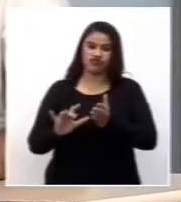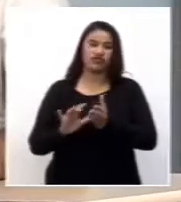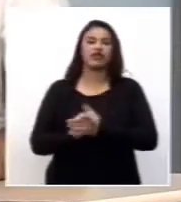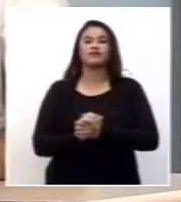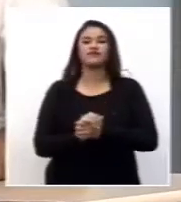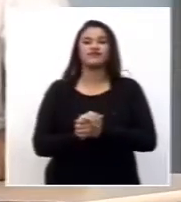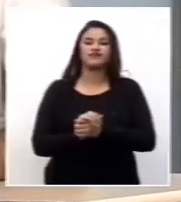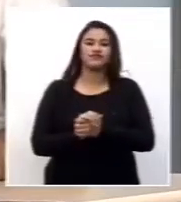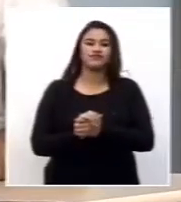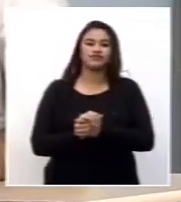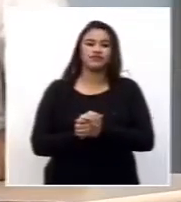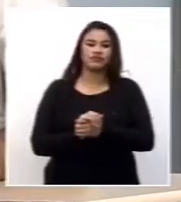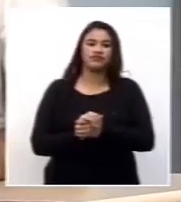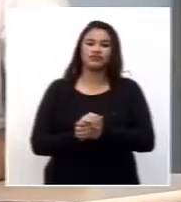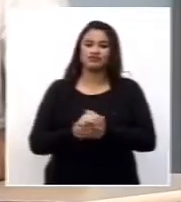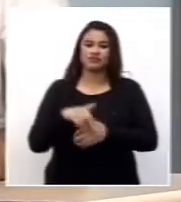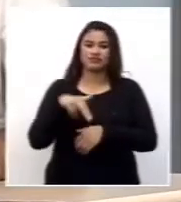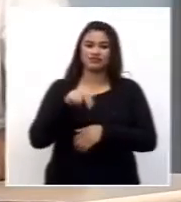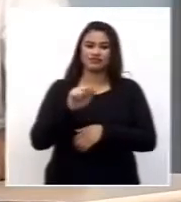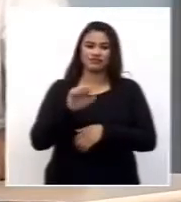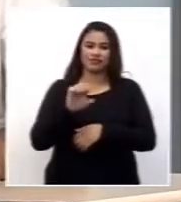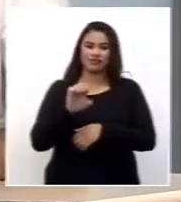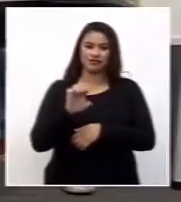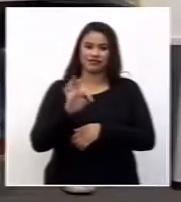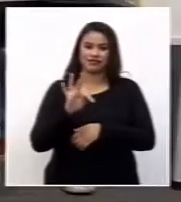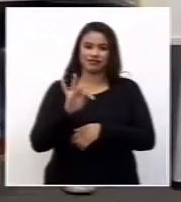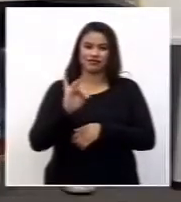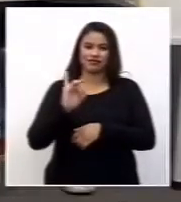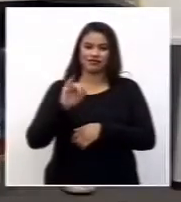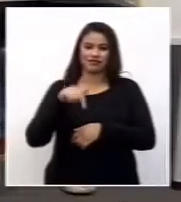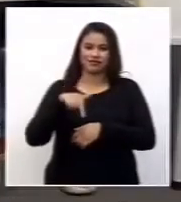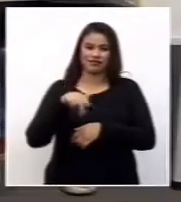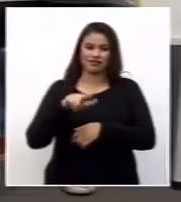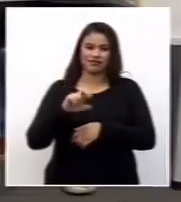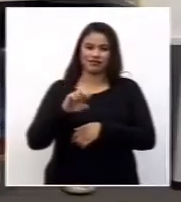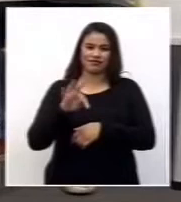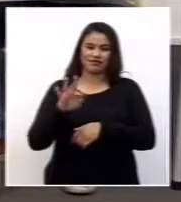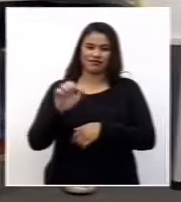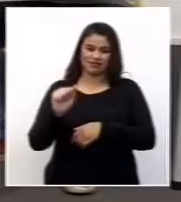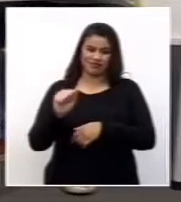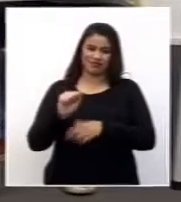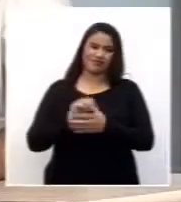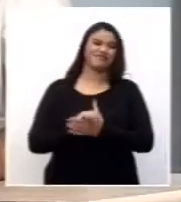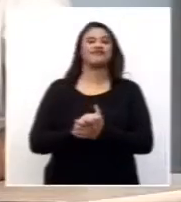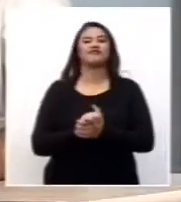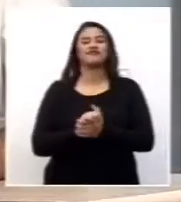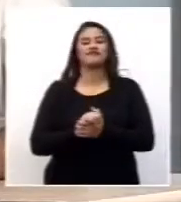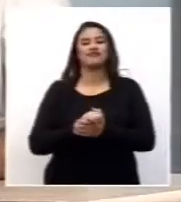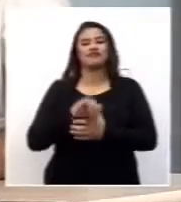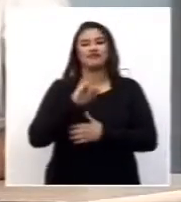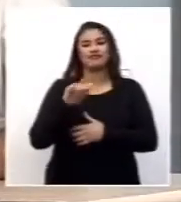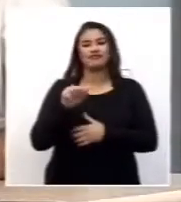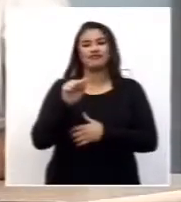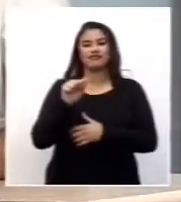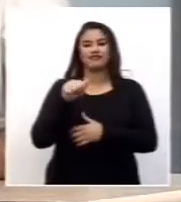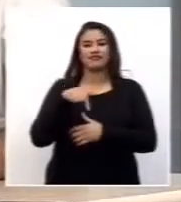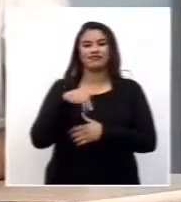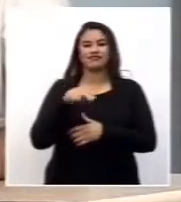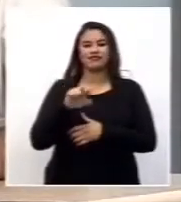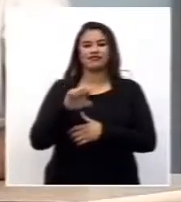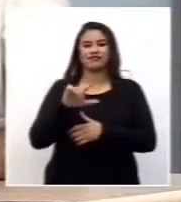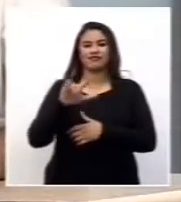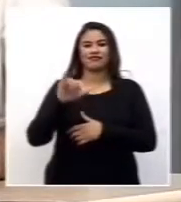A netiqueta, olha lá a palavra que surgiu. Netiqueta, ótimo. Professora Jaqueline,